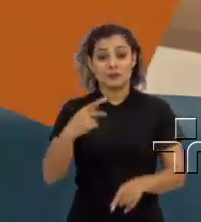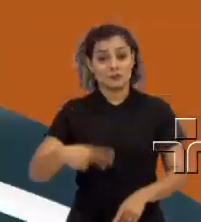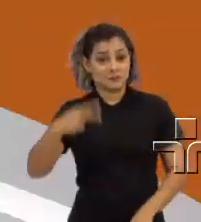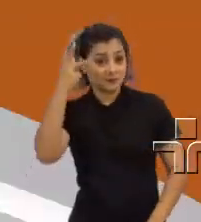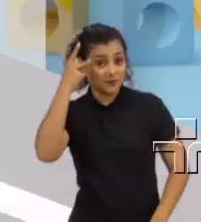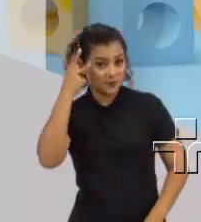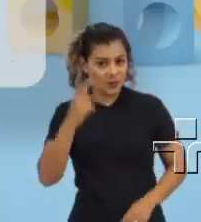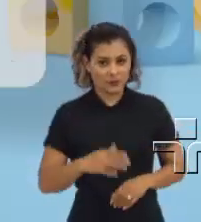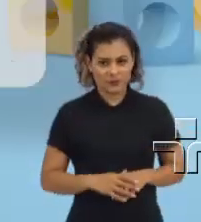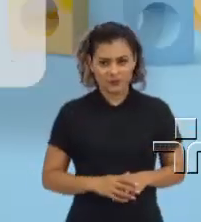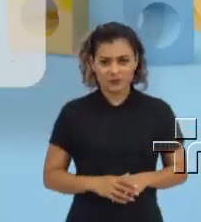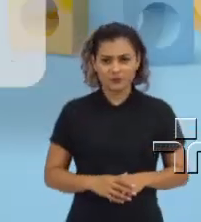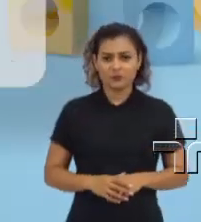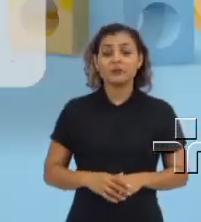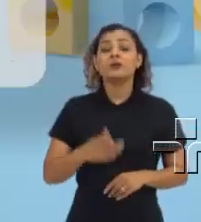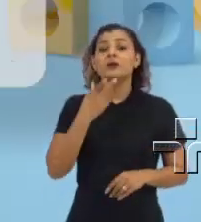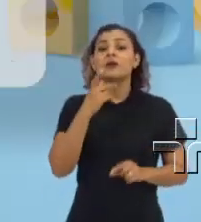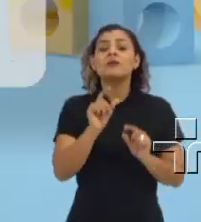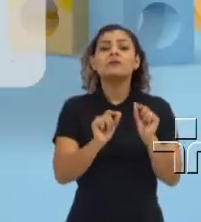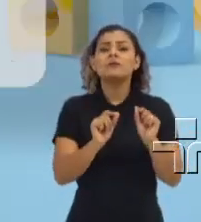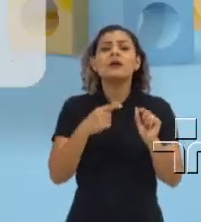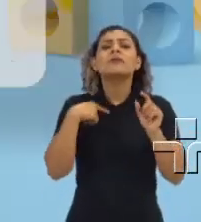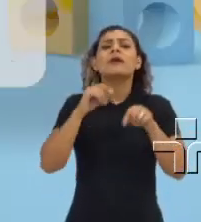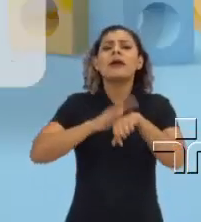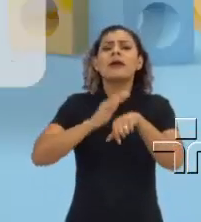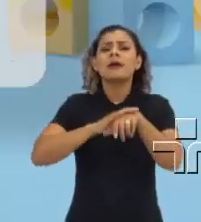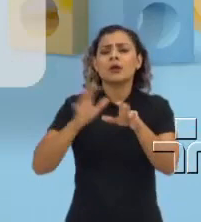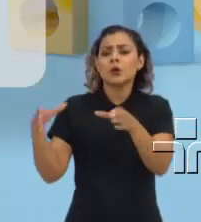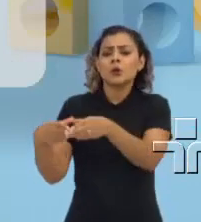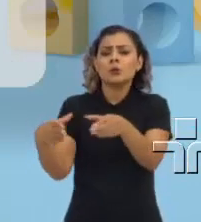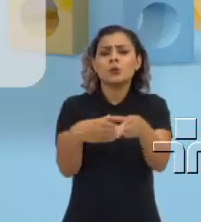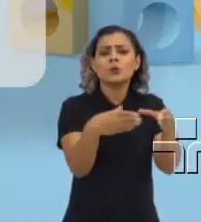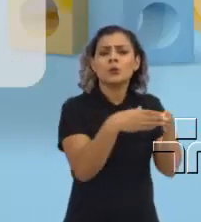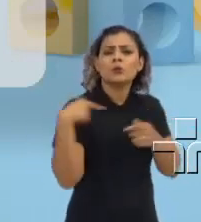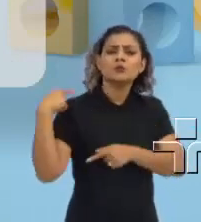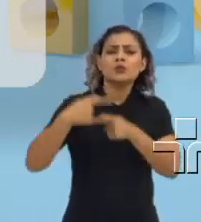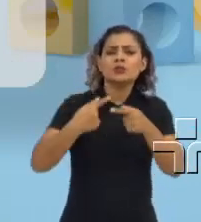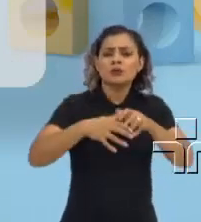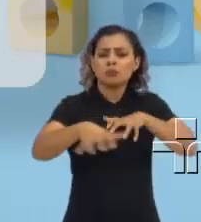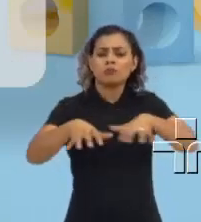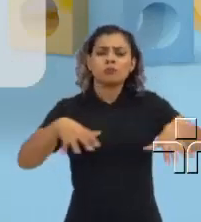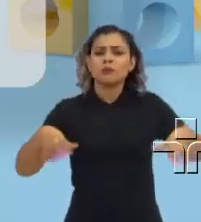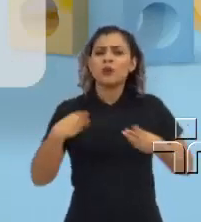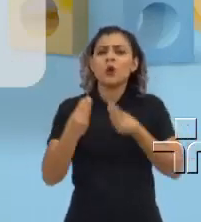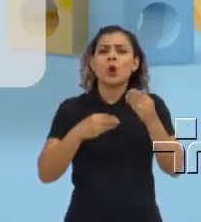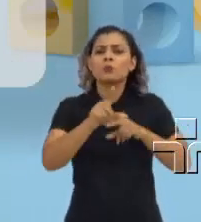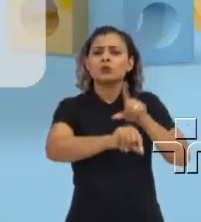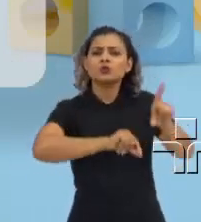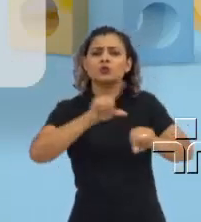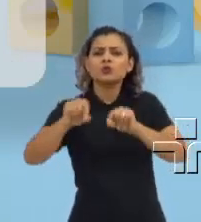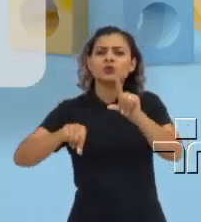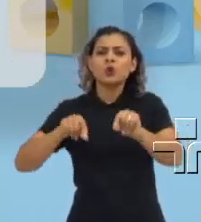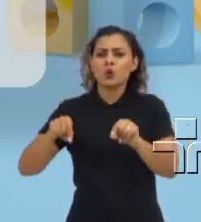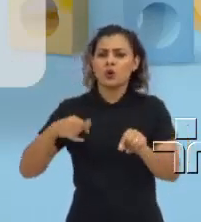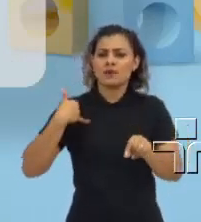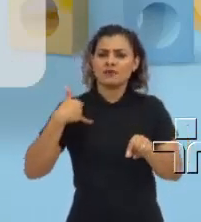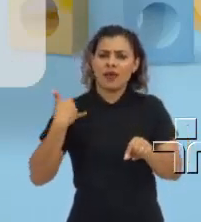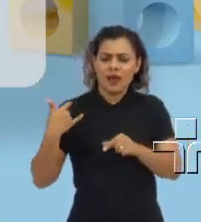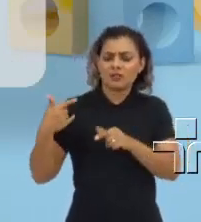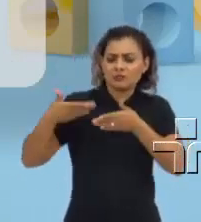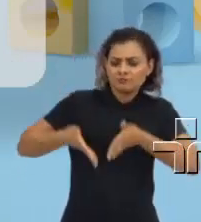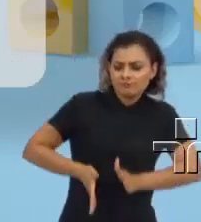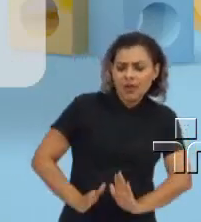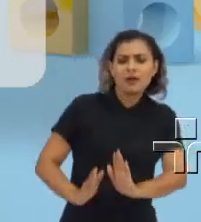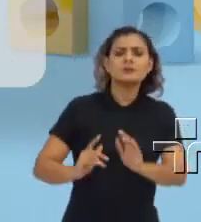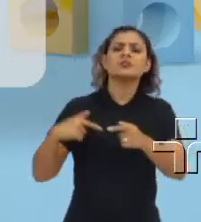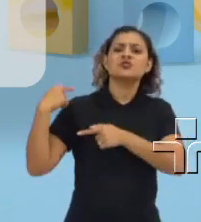Paulo. Quem define ou classifica essas gerações? Como e em que é embasado o critério de classificação das